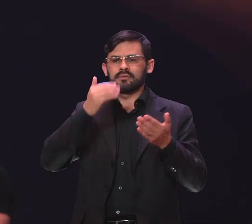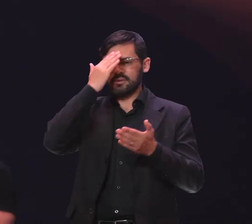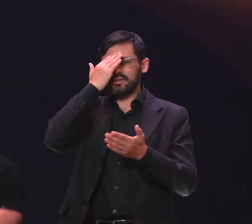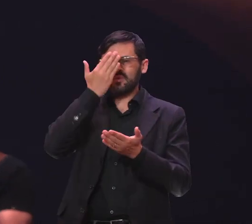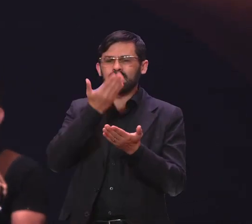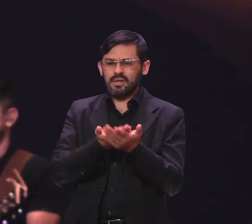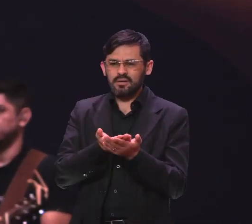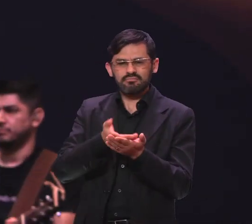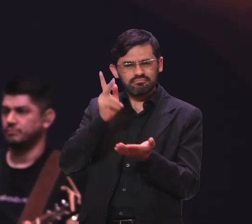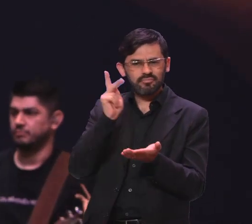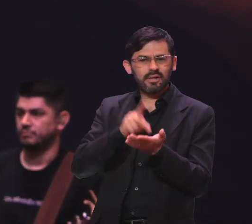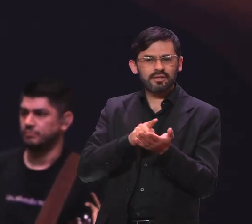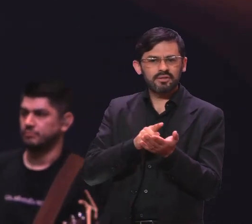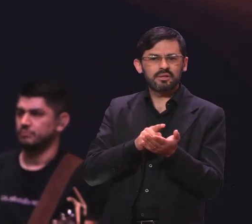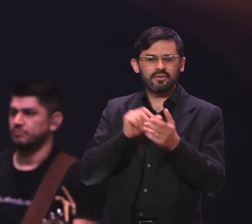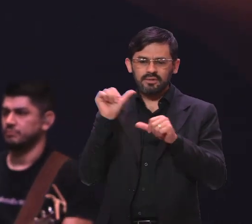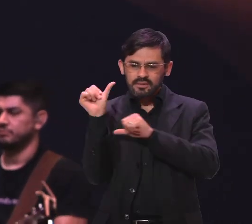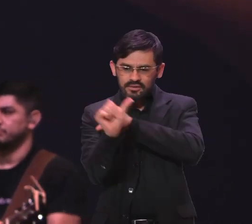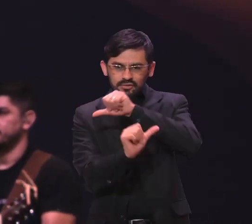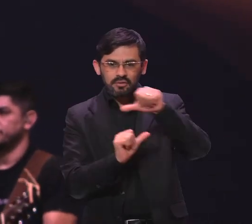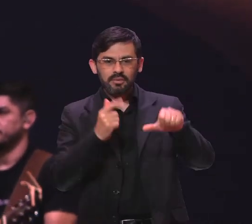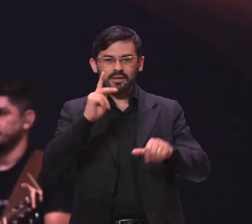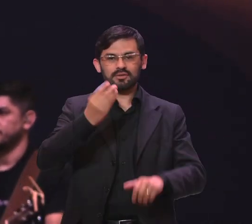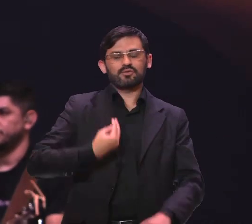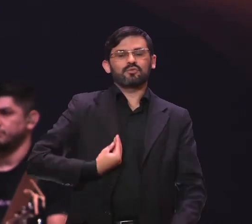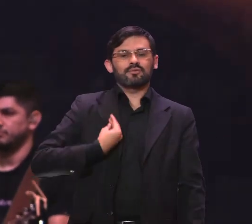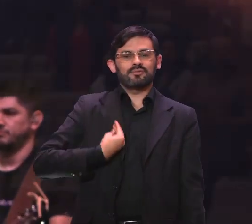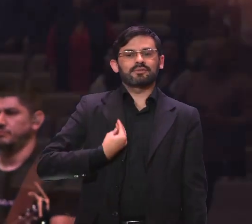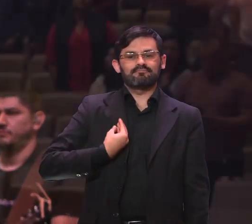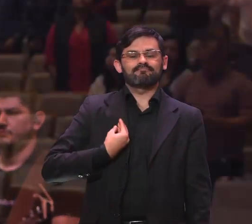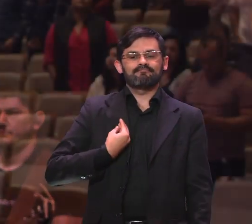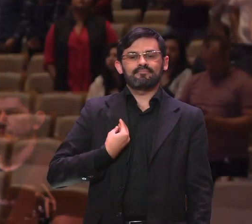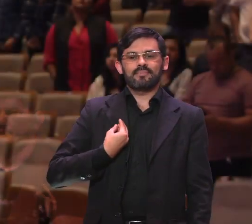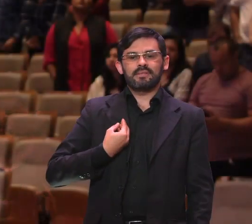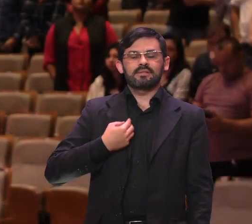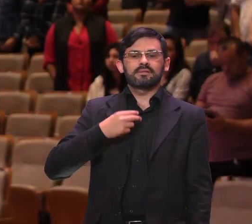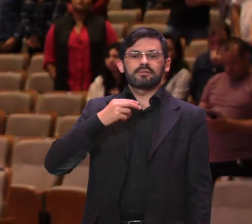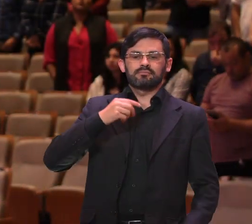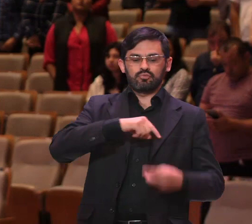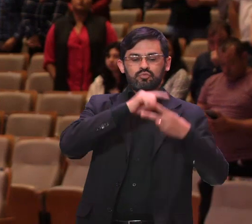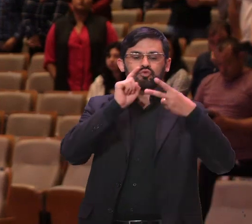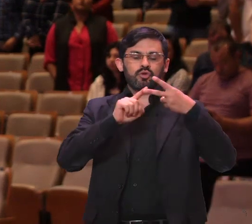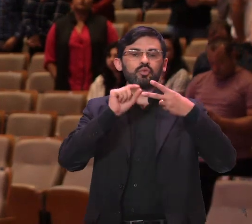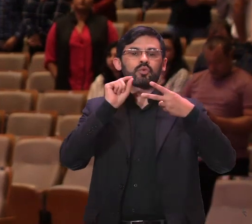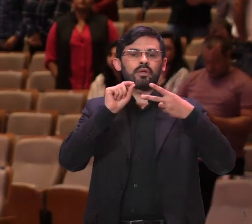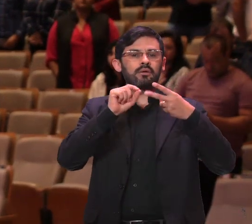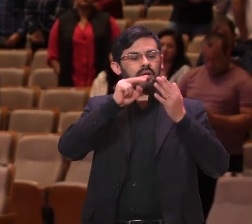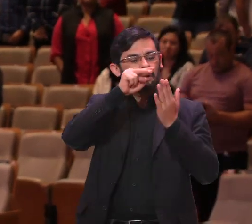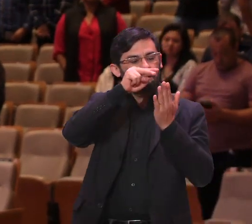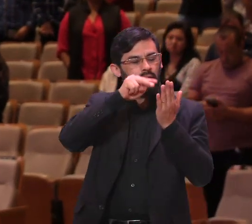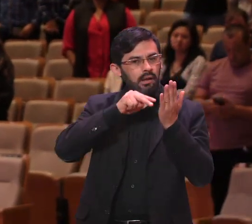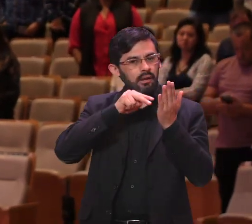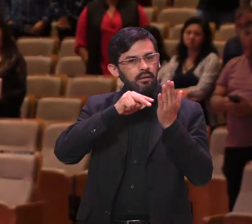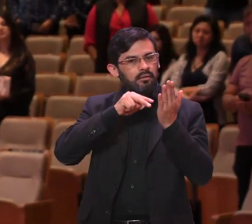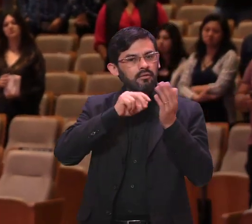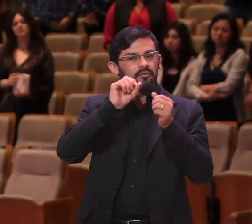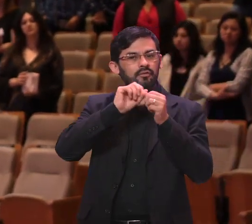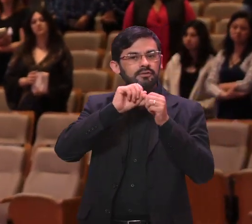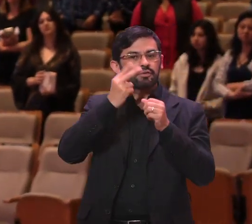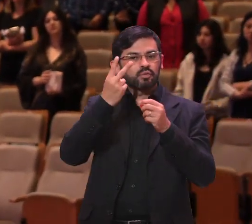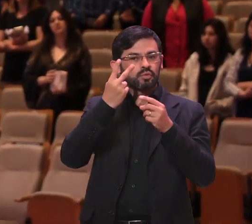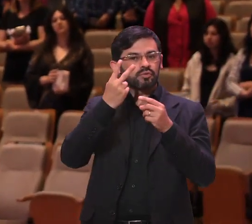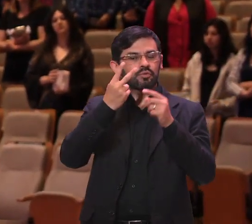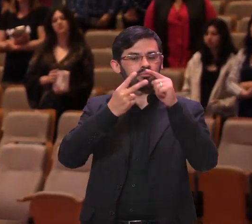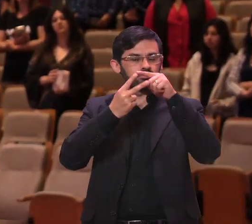palavra é viva, ela vai promover mudanças na sua vida. Segundo, Quando você ler a Bíblia, faça duas coisas: